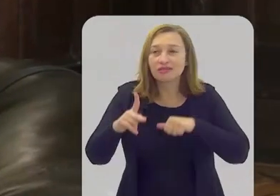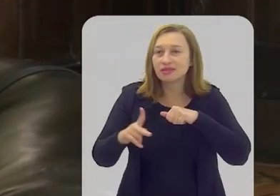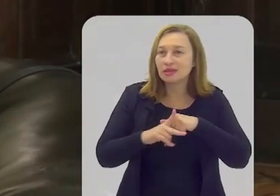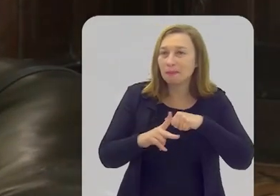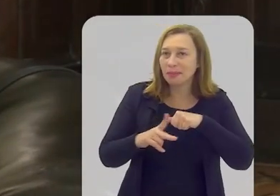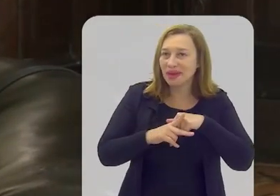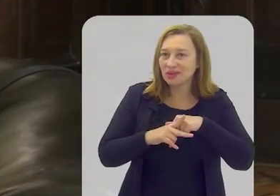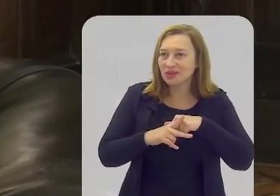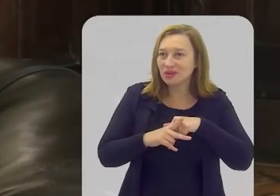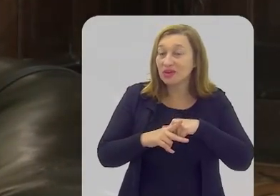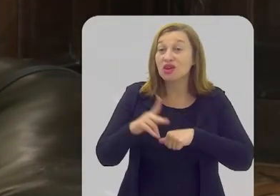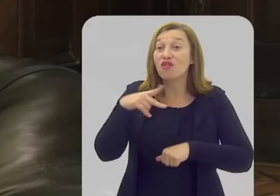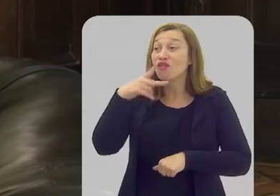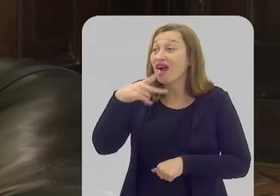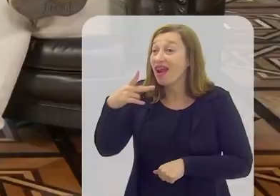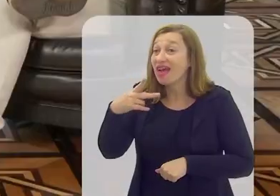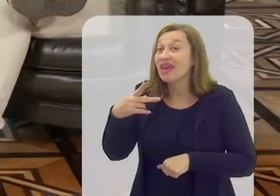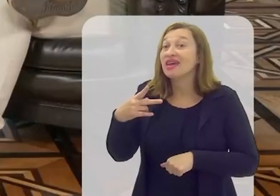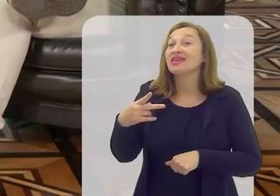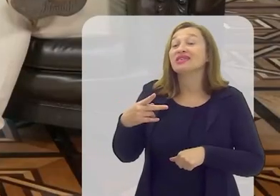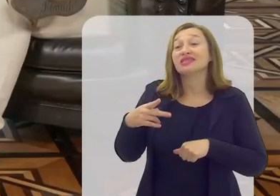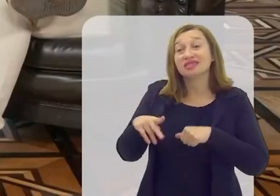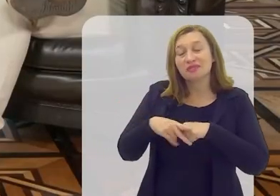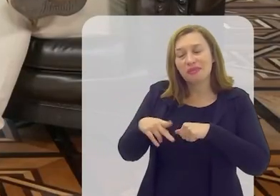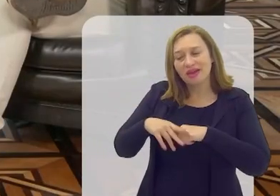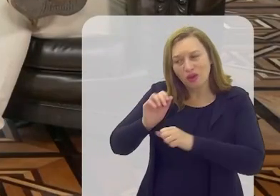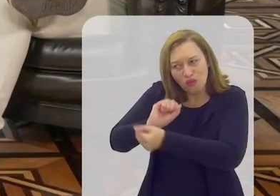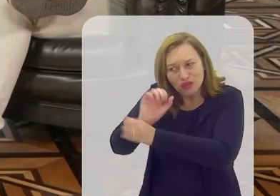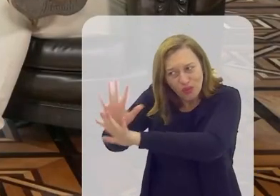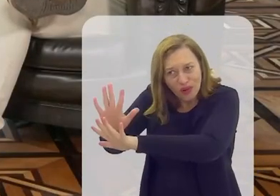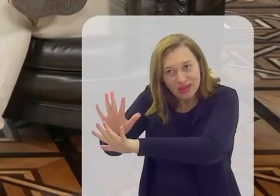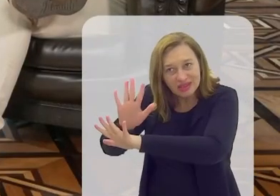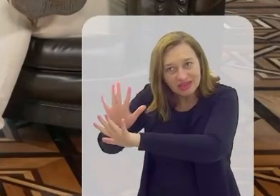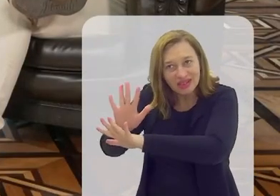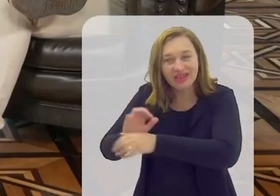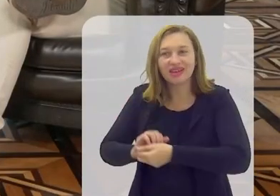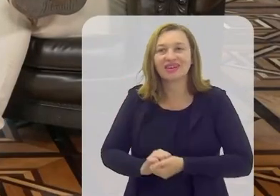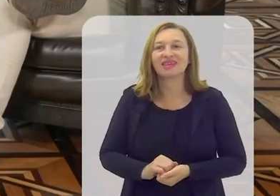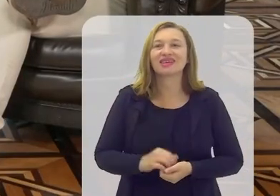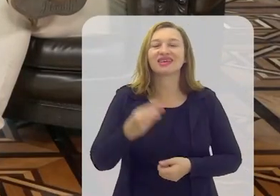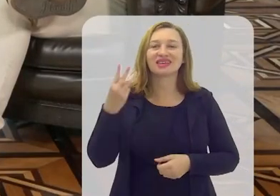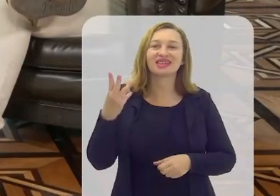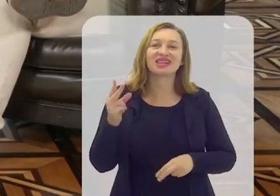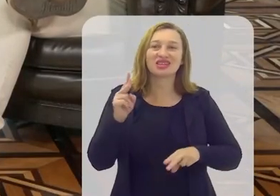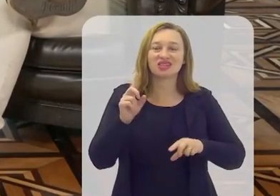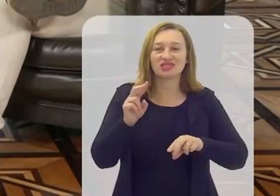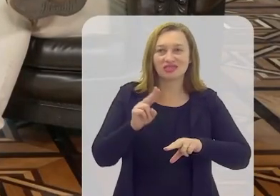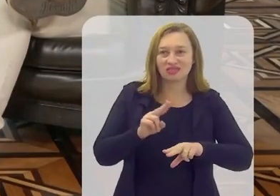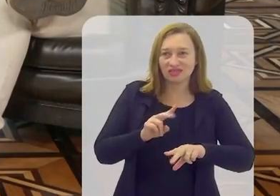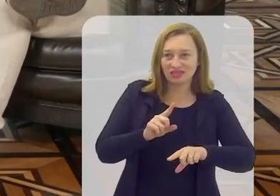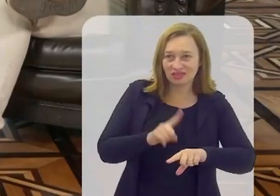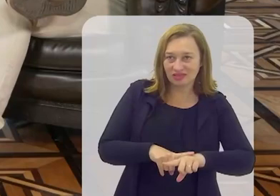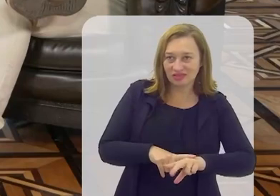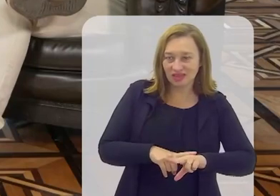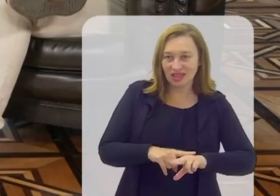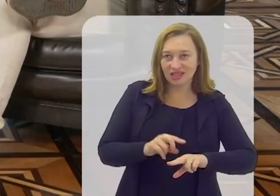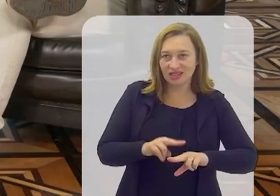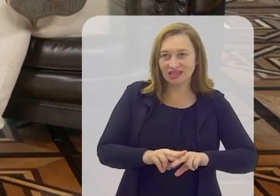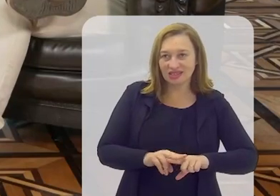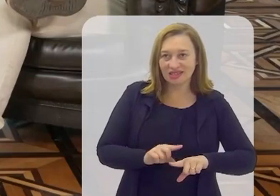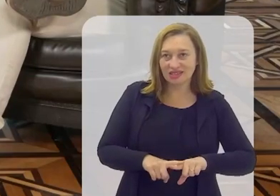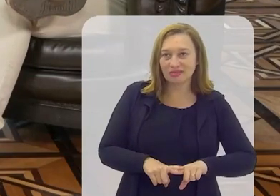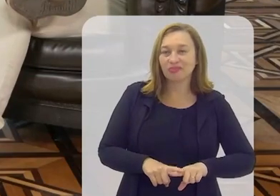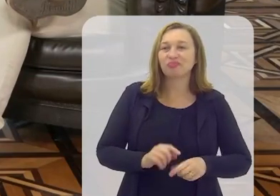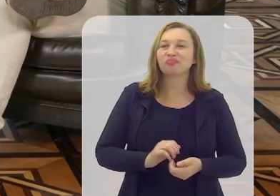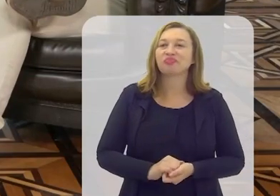Pedro. E eu falei aqui no programa Exatamente. Hoje, Três Vezes na história segura, de Pedro. Segura, segura, gente. Três Vezes.